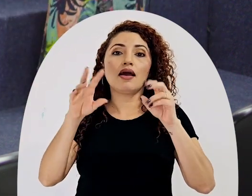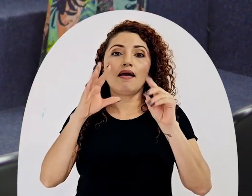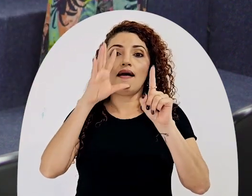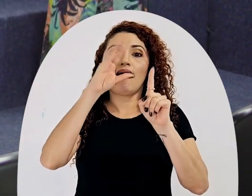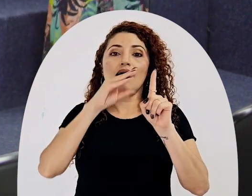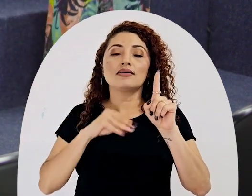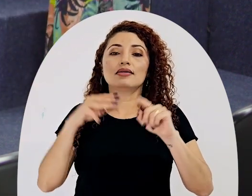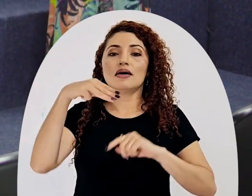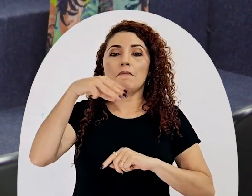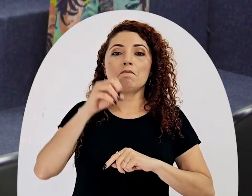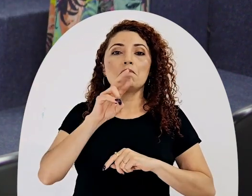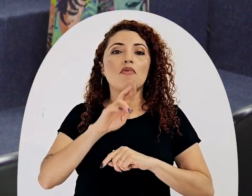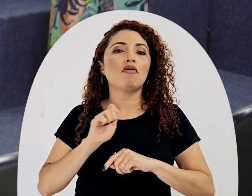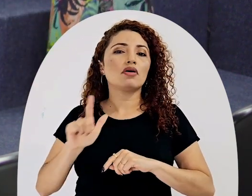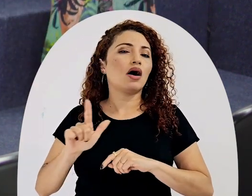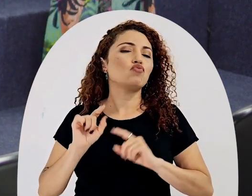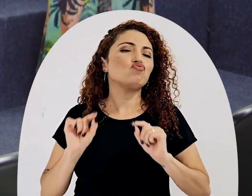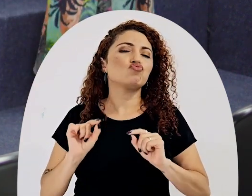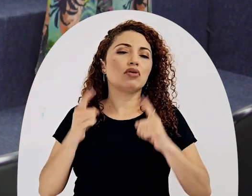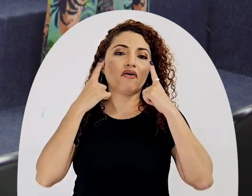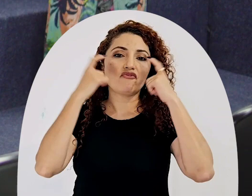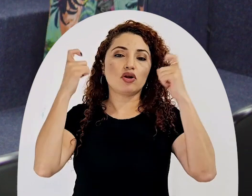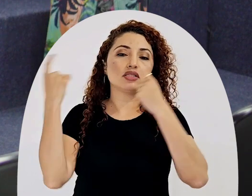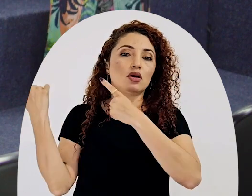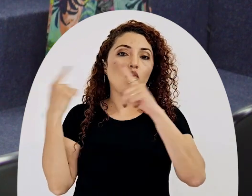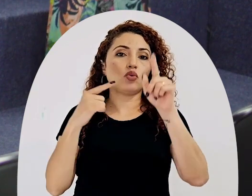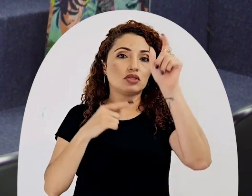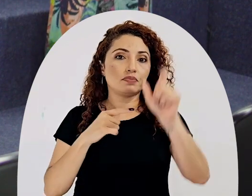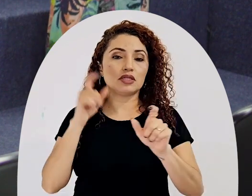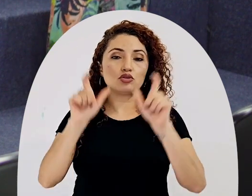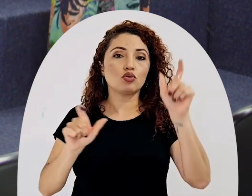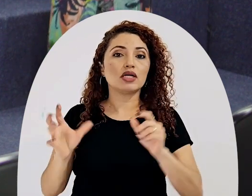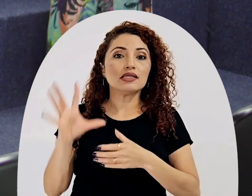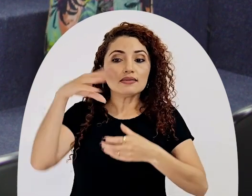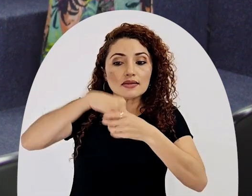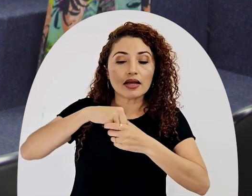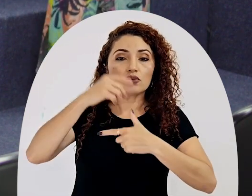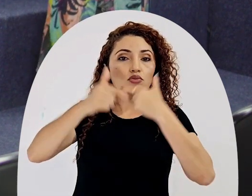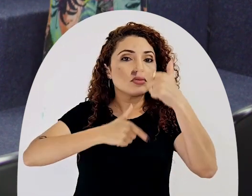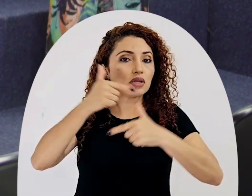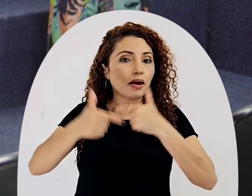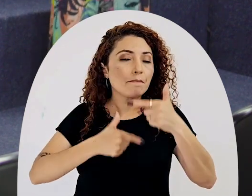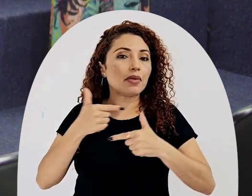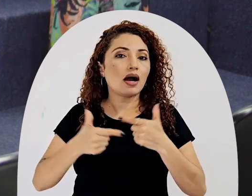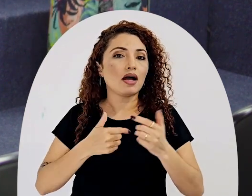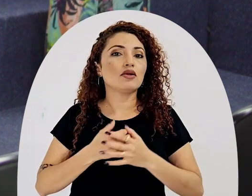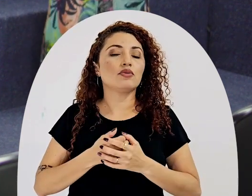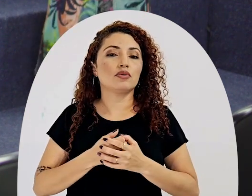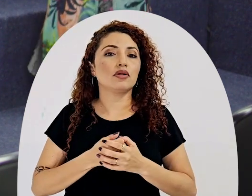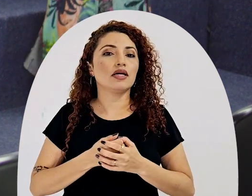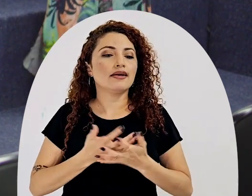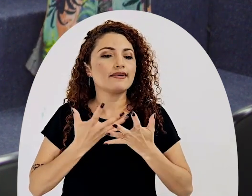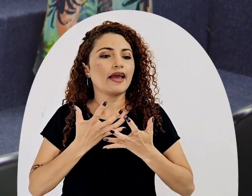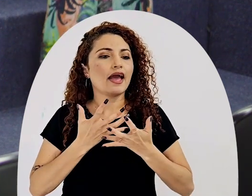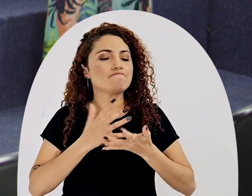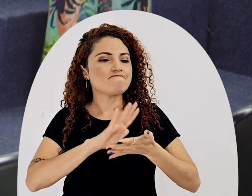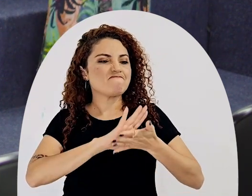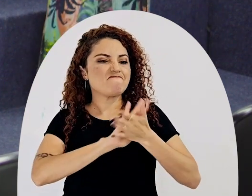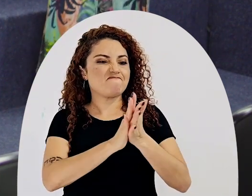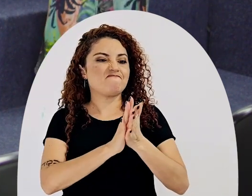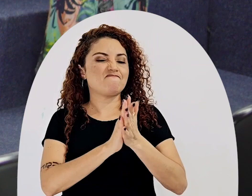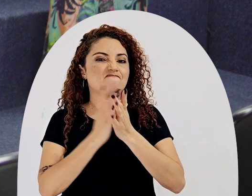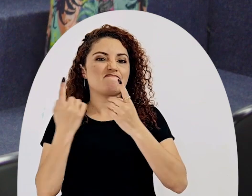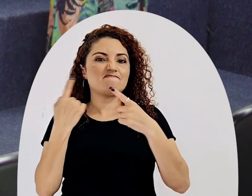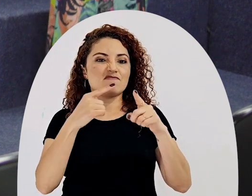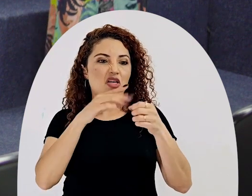moral, que é aquele tipo de violência cometida contra as pessoas dentro do espaço de trabalho que pretendem ferir a dignidade